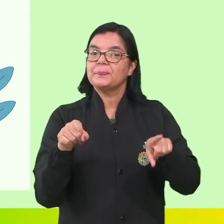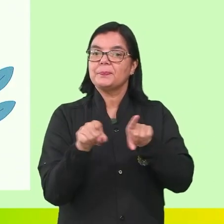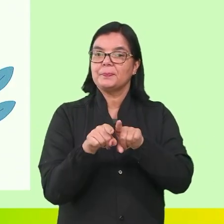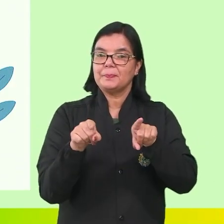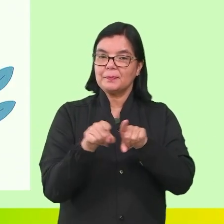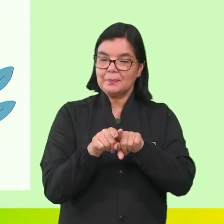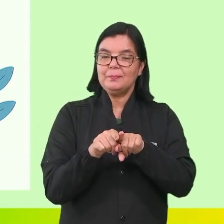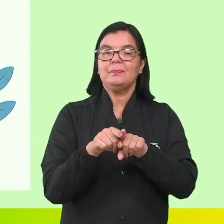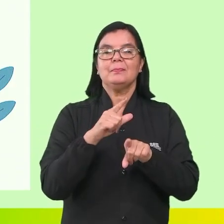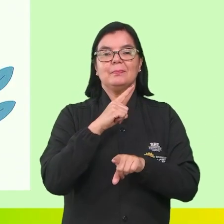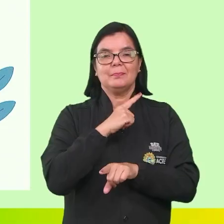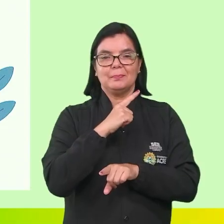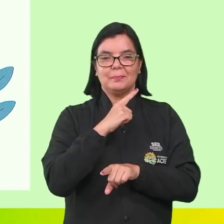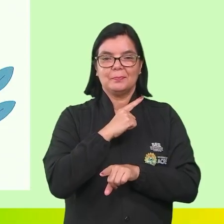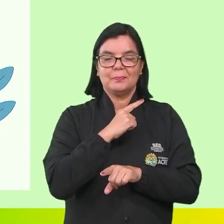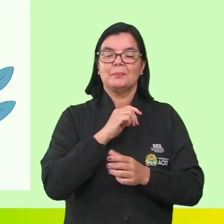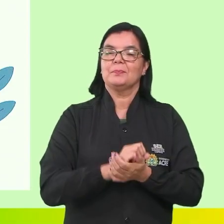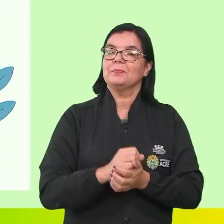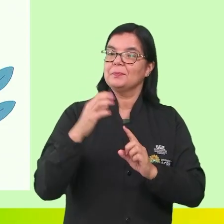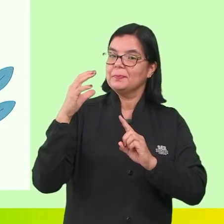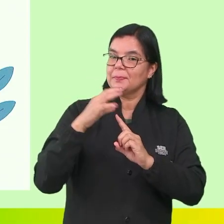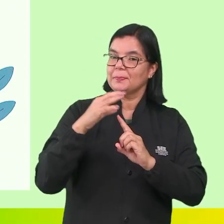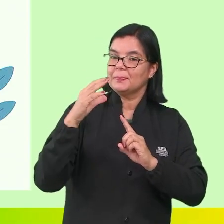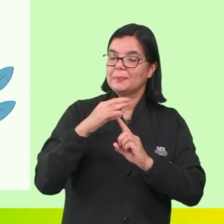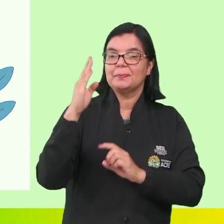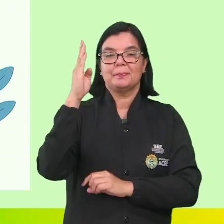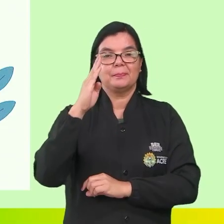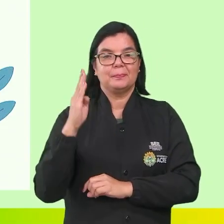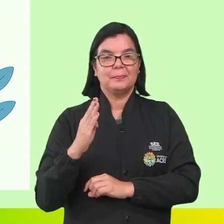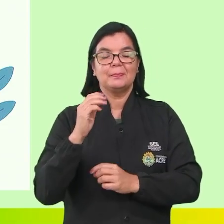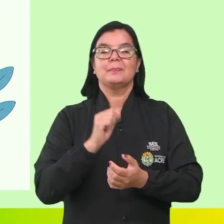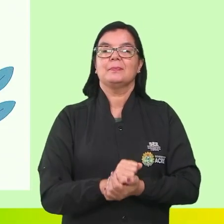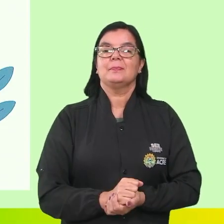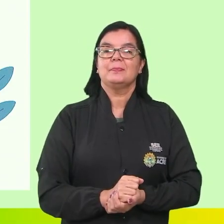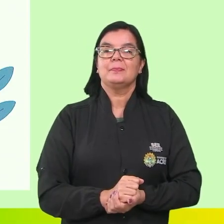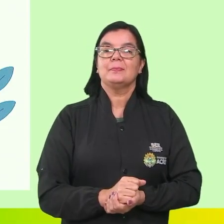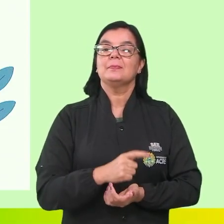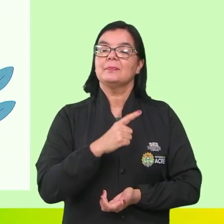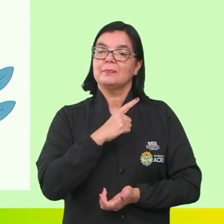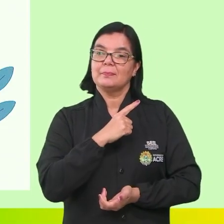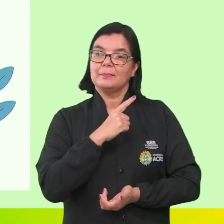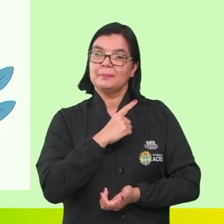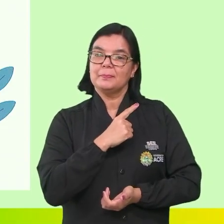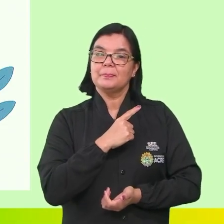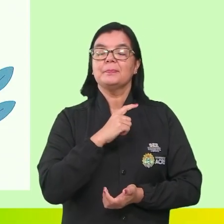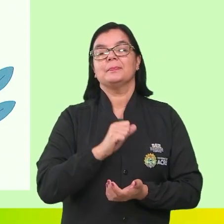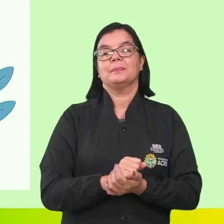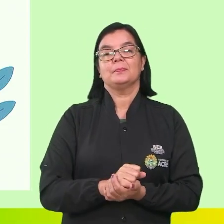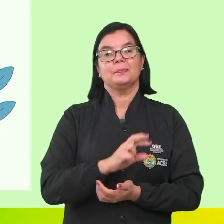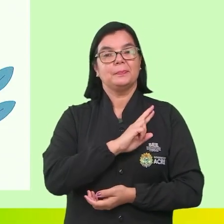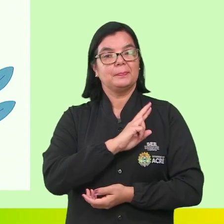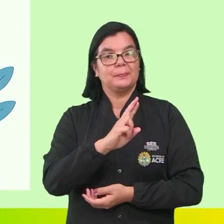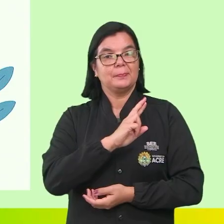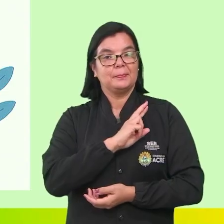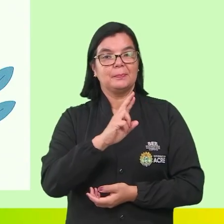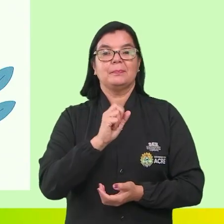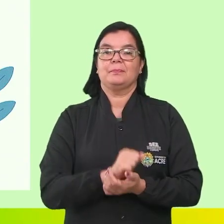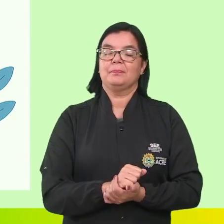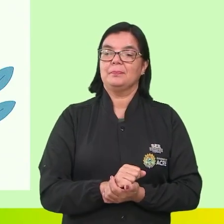também trouxe inclusive influência para o Brasil. Tem aí, nós falamos sobre as